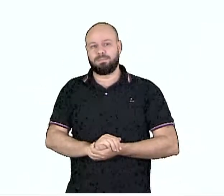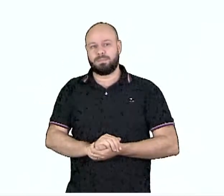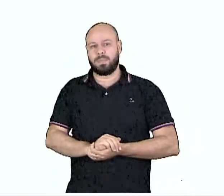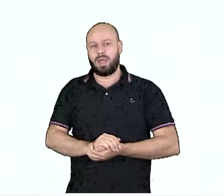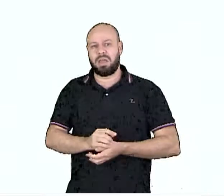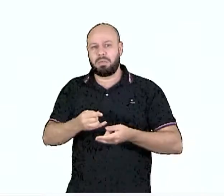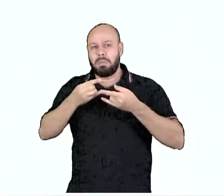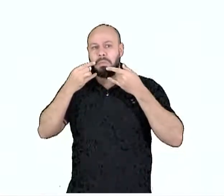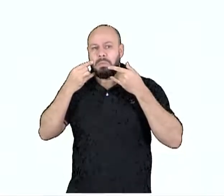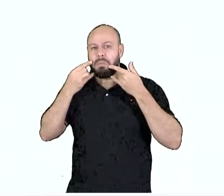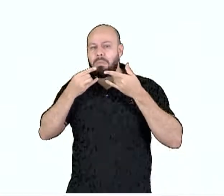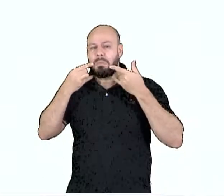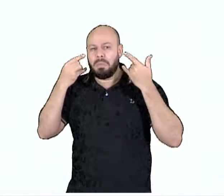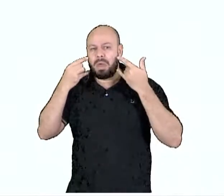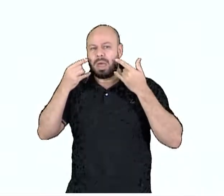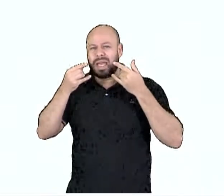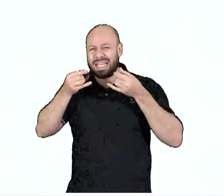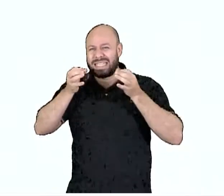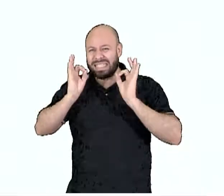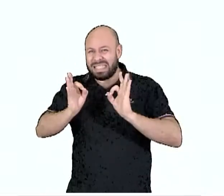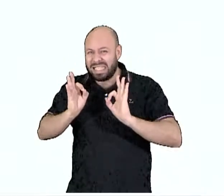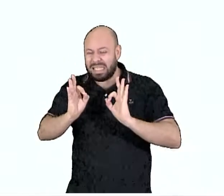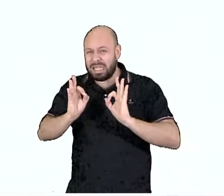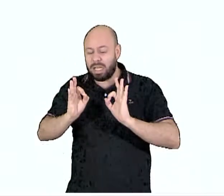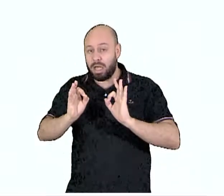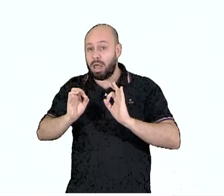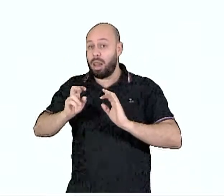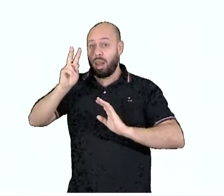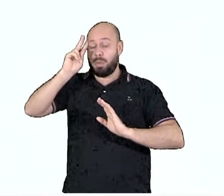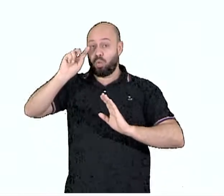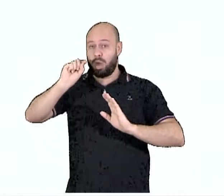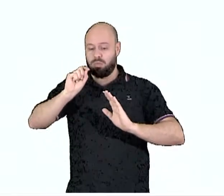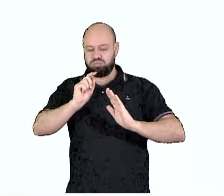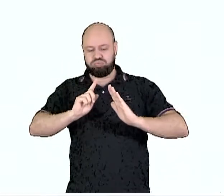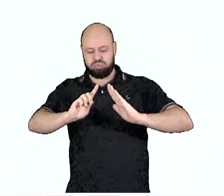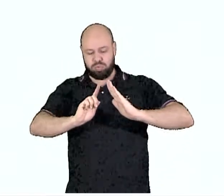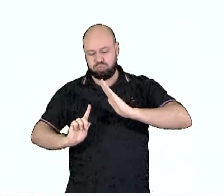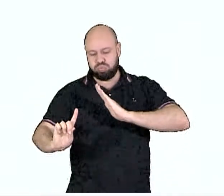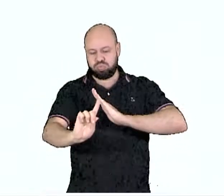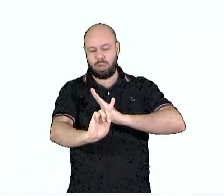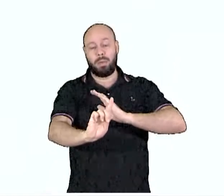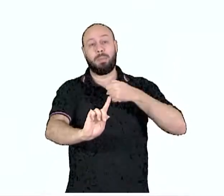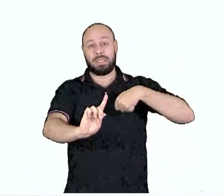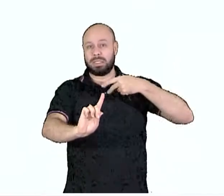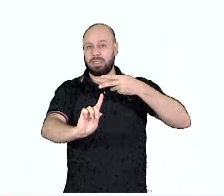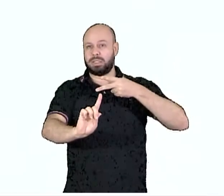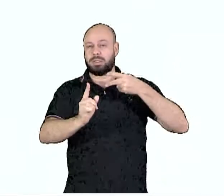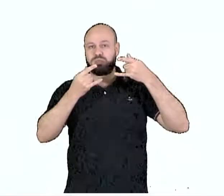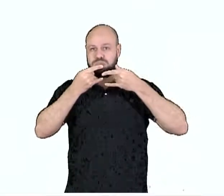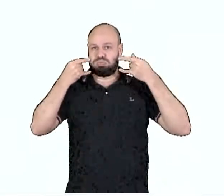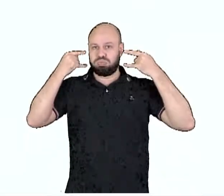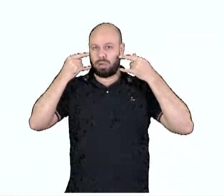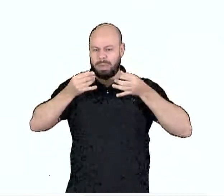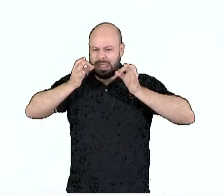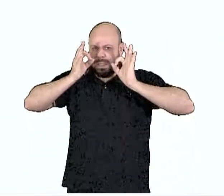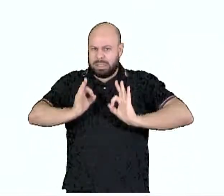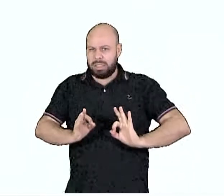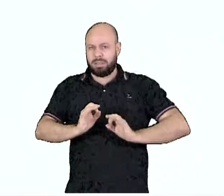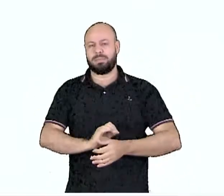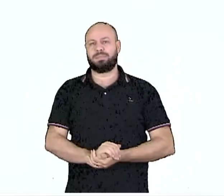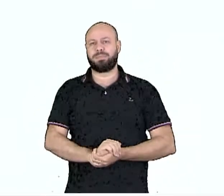forma correta de usar máscara? Lembrando que ao sair de casa, vocês devem usar o quê? A máscara, só que de forma